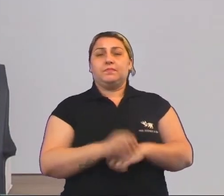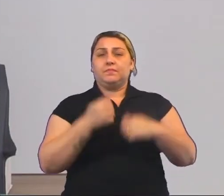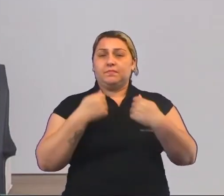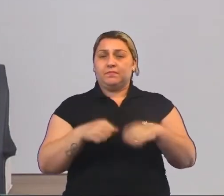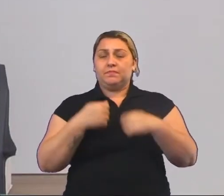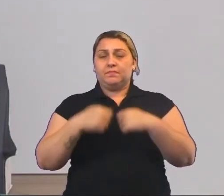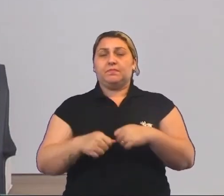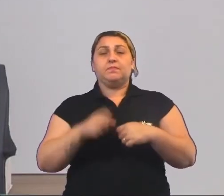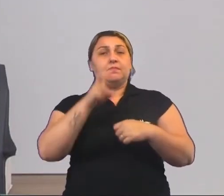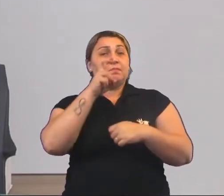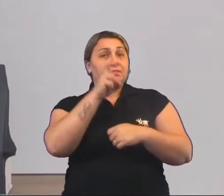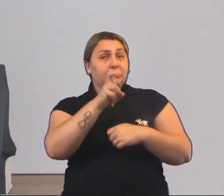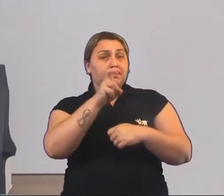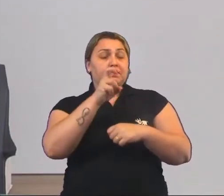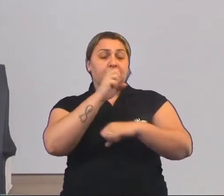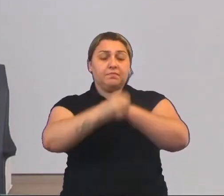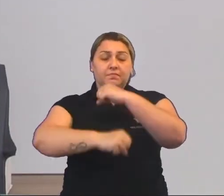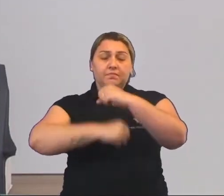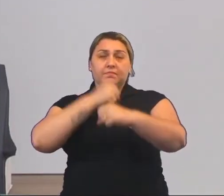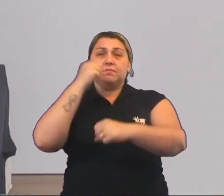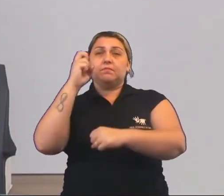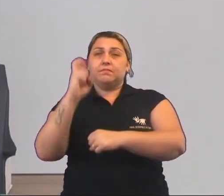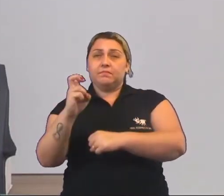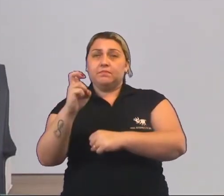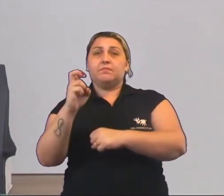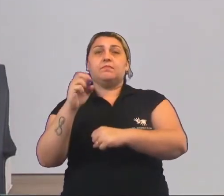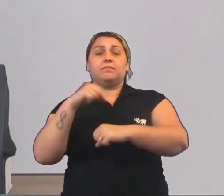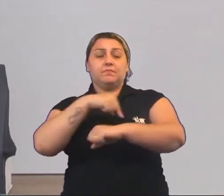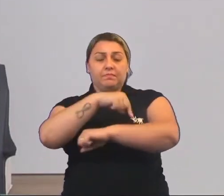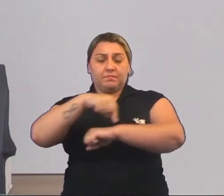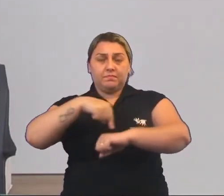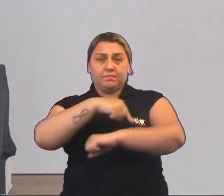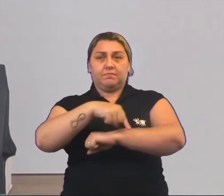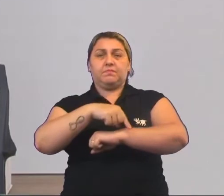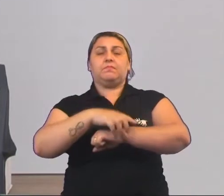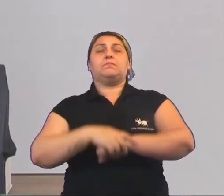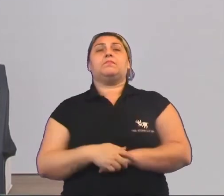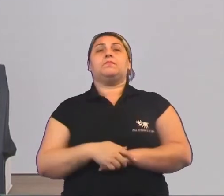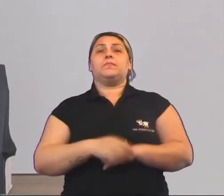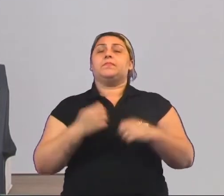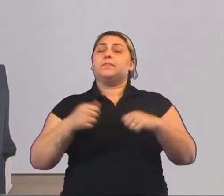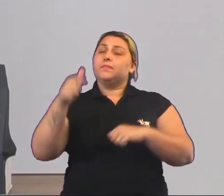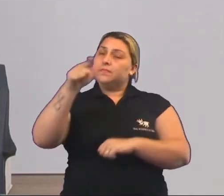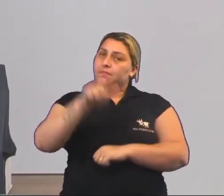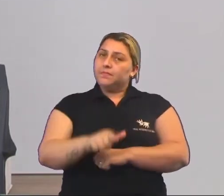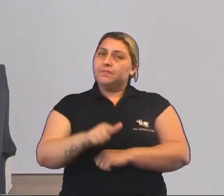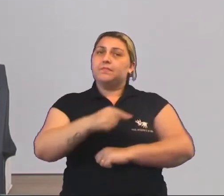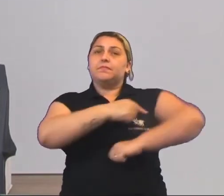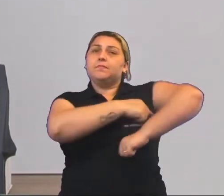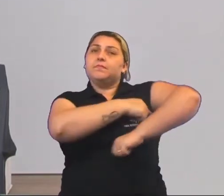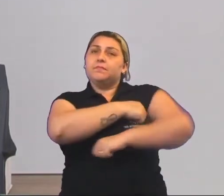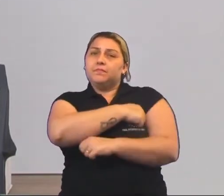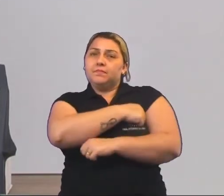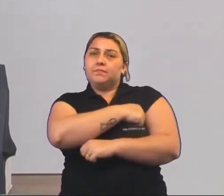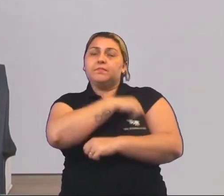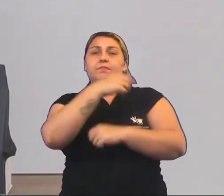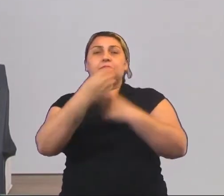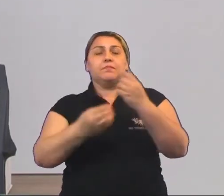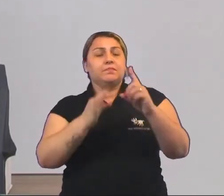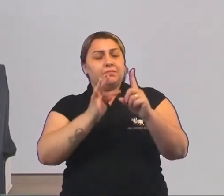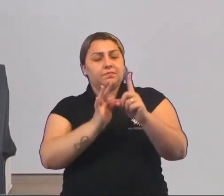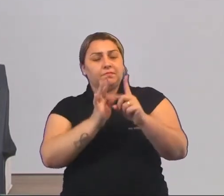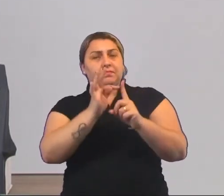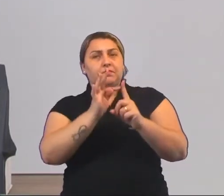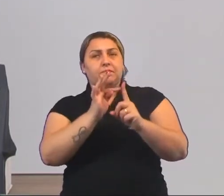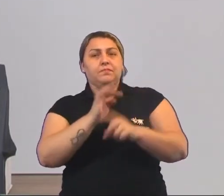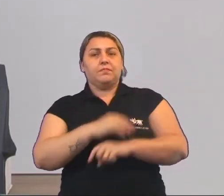deve verificar de 5 em 5 horas. A cada 5 horas, ela deverá novamente verificar como está a temperatura.